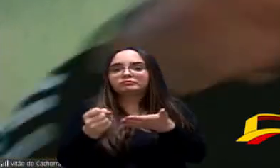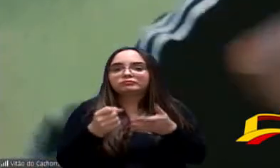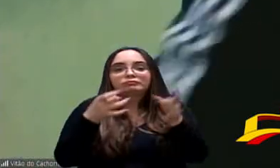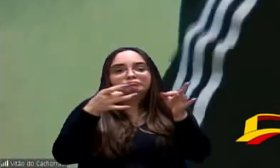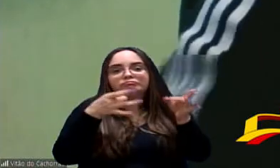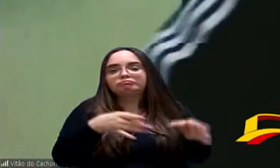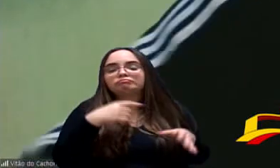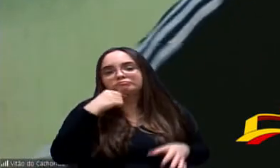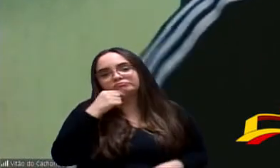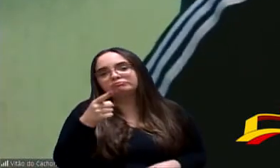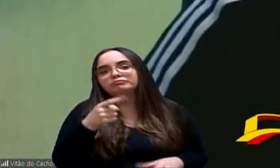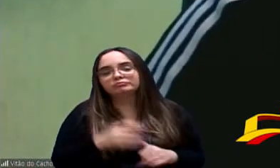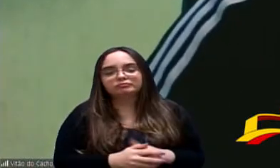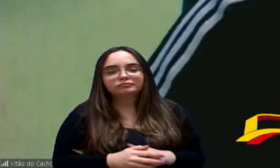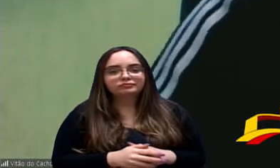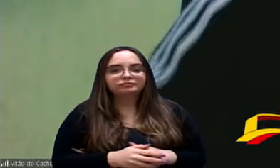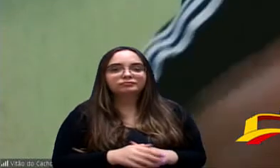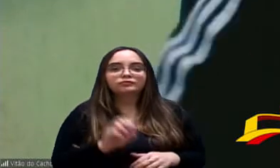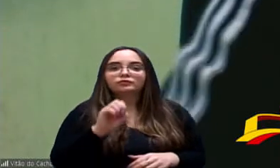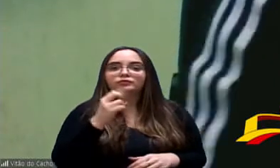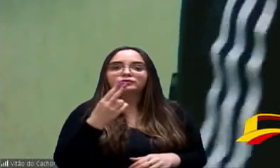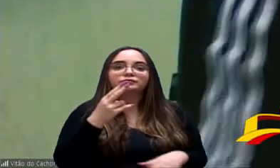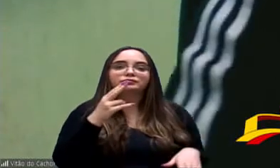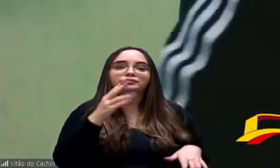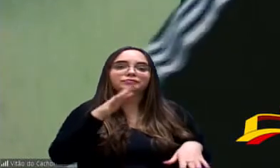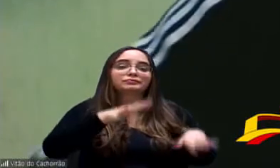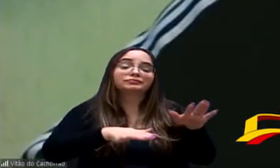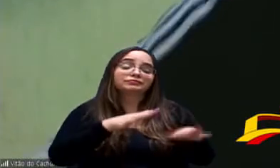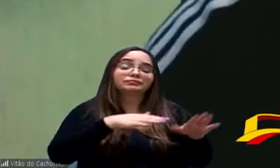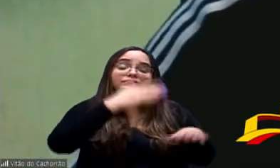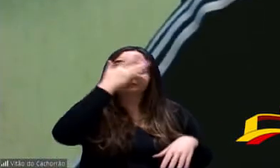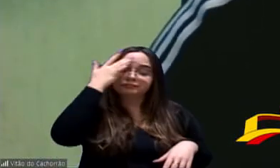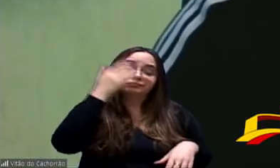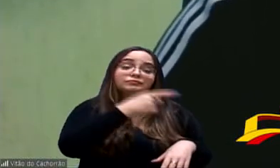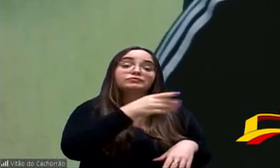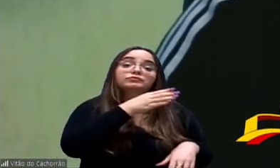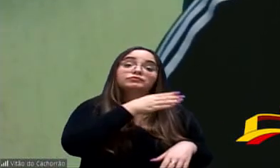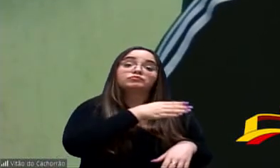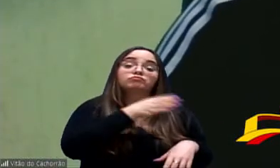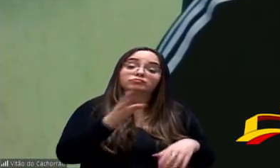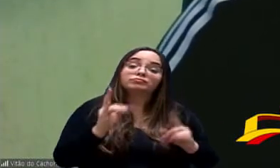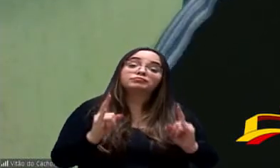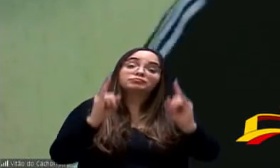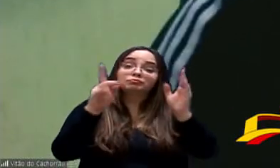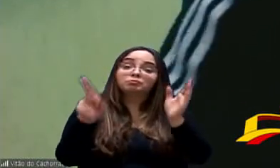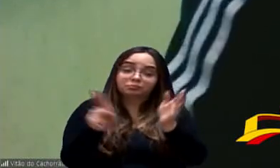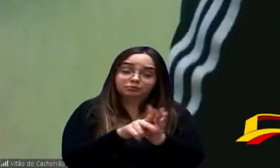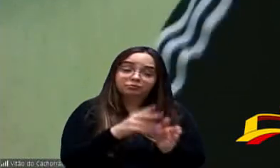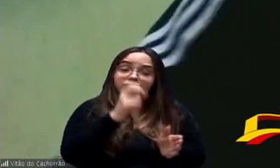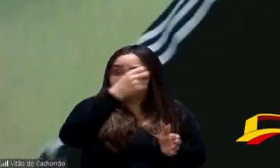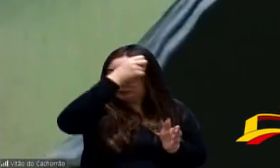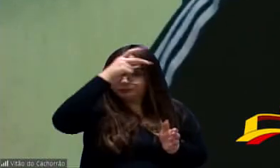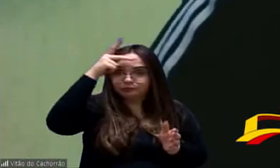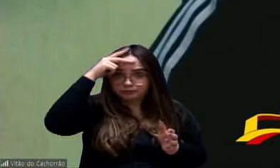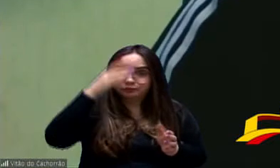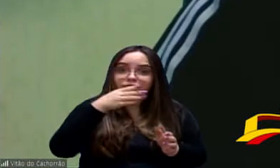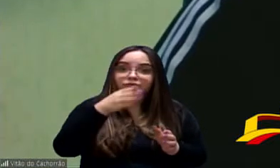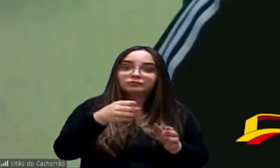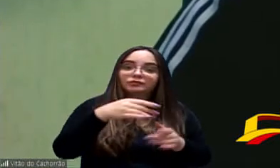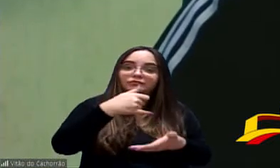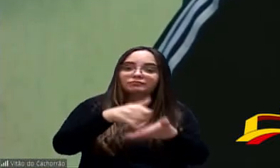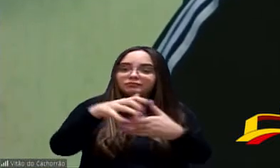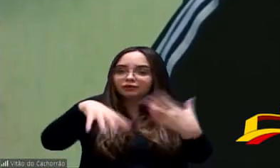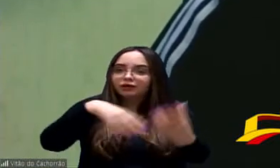vezes a pessoa experimenta num prédio abandonado público, que é da prefeitura municipal. Então tem que ter atividade nesses